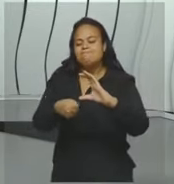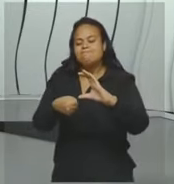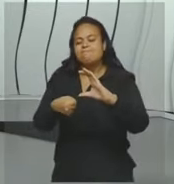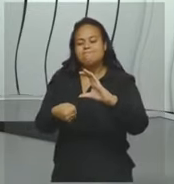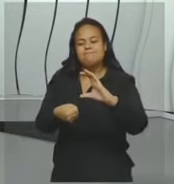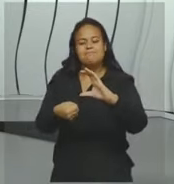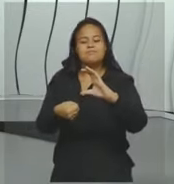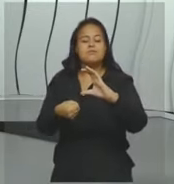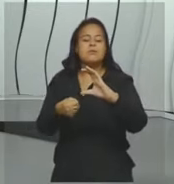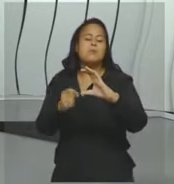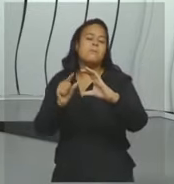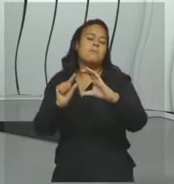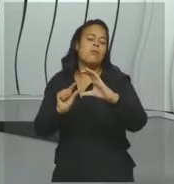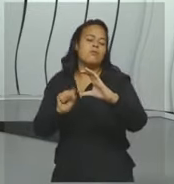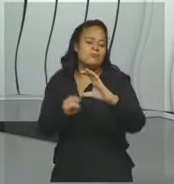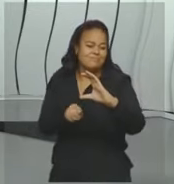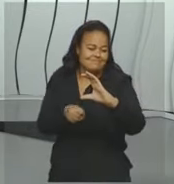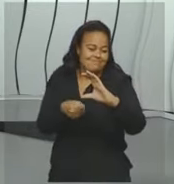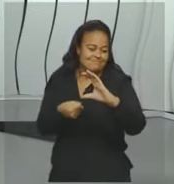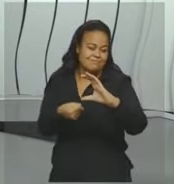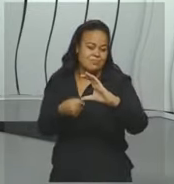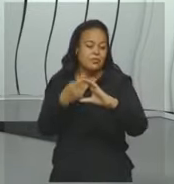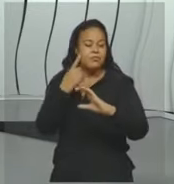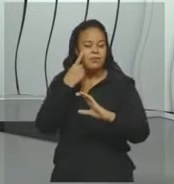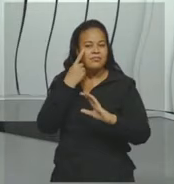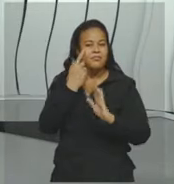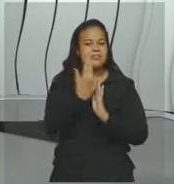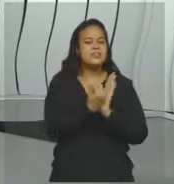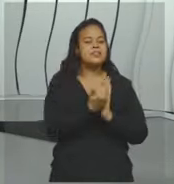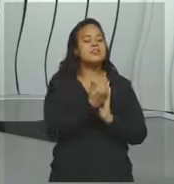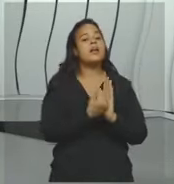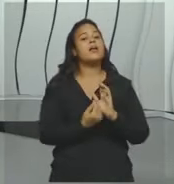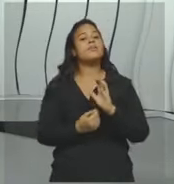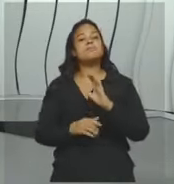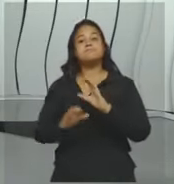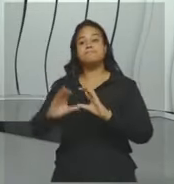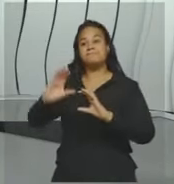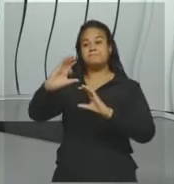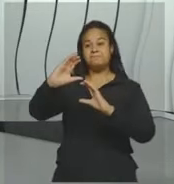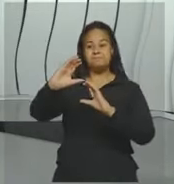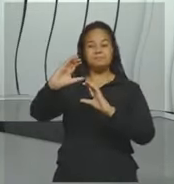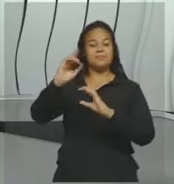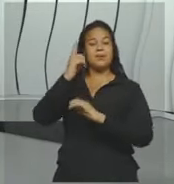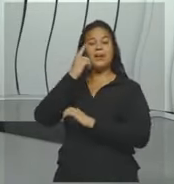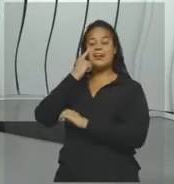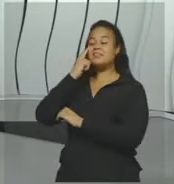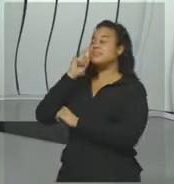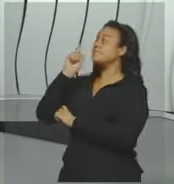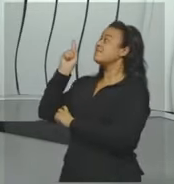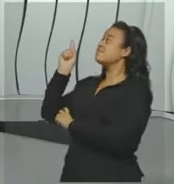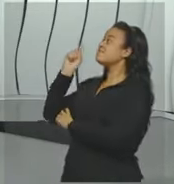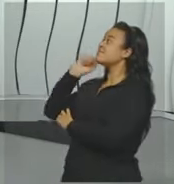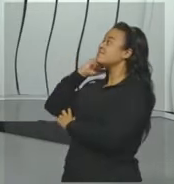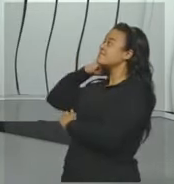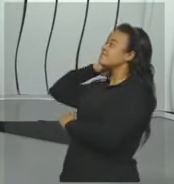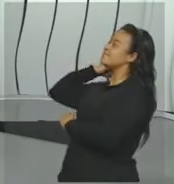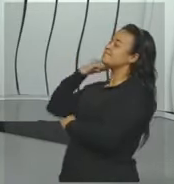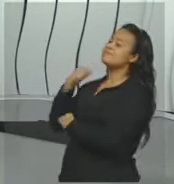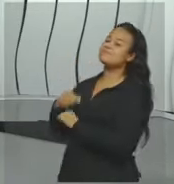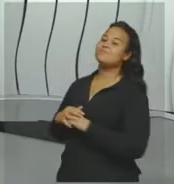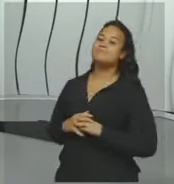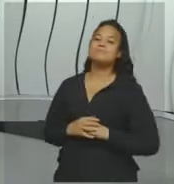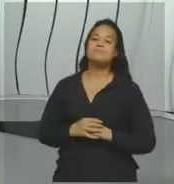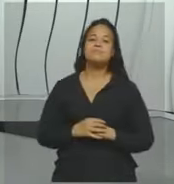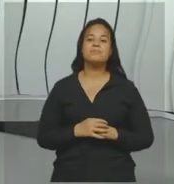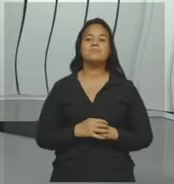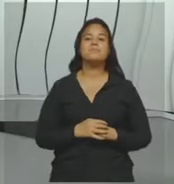você vai gastar a metade da força. Vamos ver como é que é isso num desenho aqui. Nesse desenho aqui, nós também temos uma roldana fixa, eu deixei ela